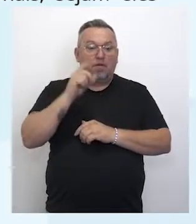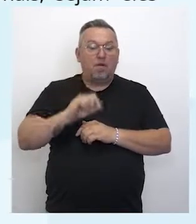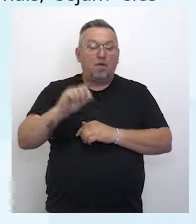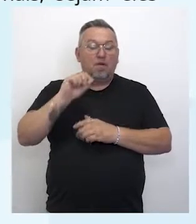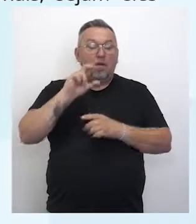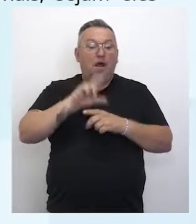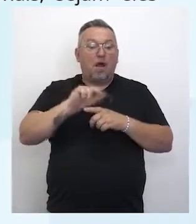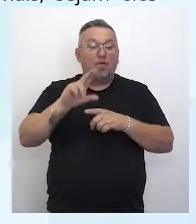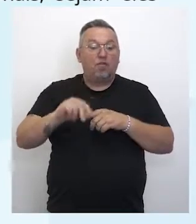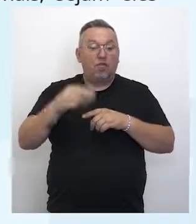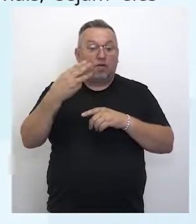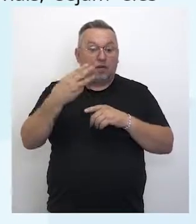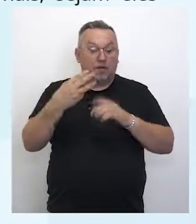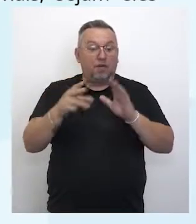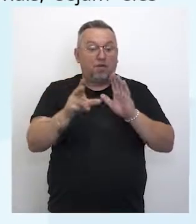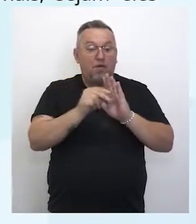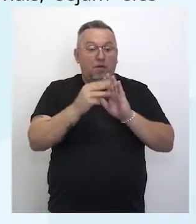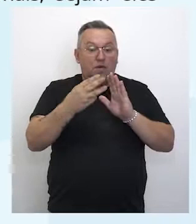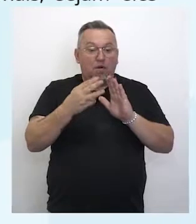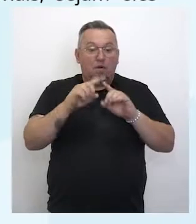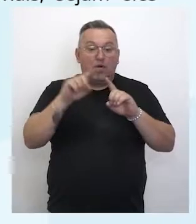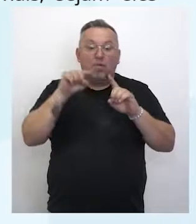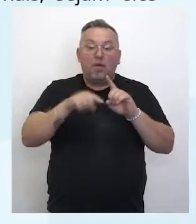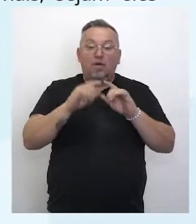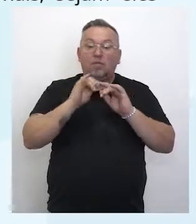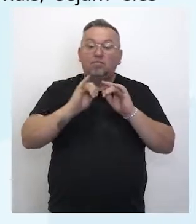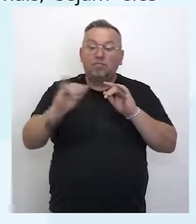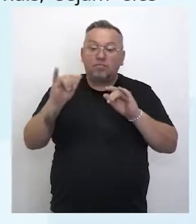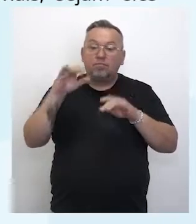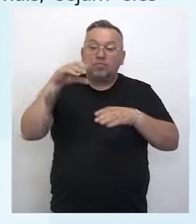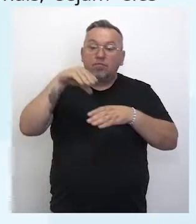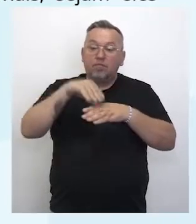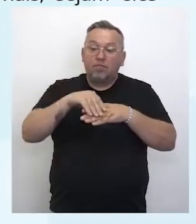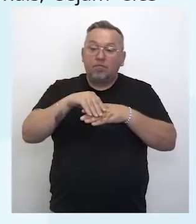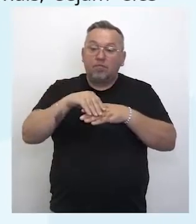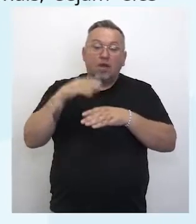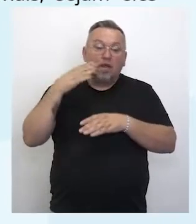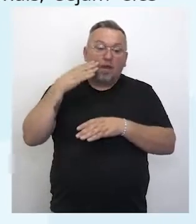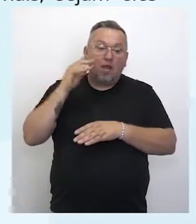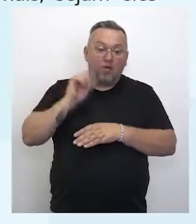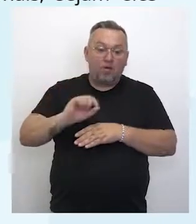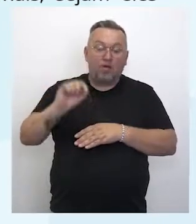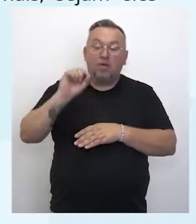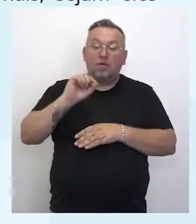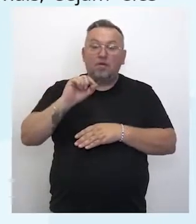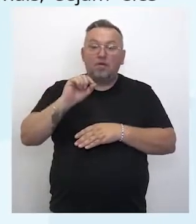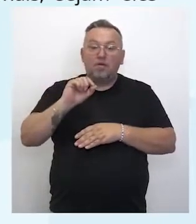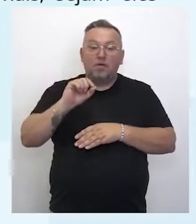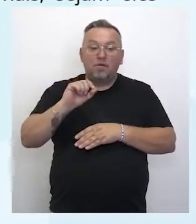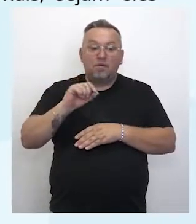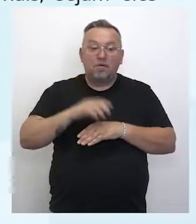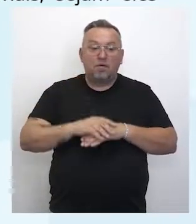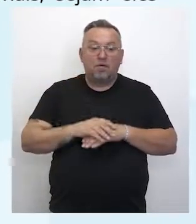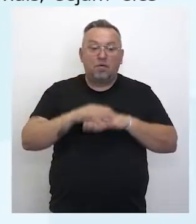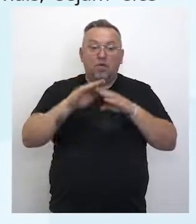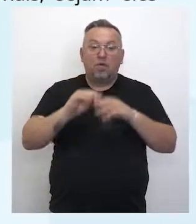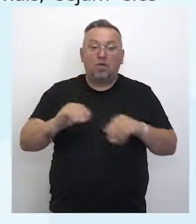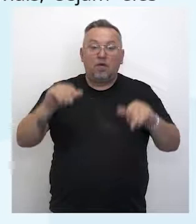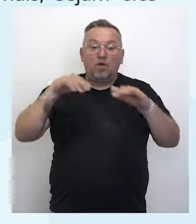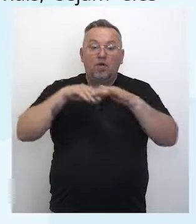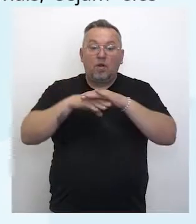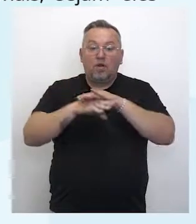artigo 3º, para os fins deste decreto e do seu anexo, compreende-se por, inciso 2,